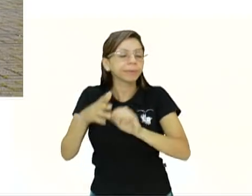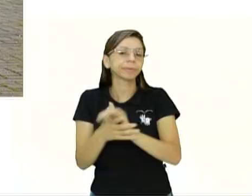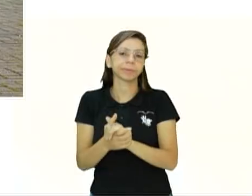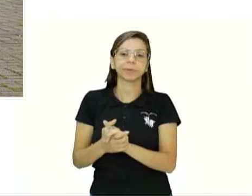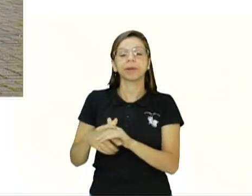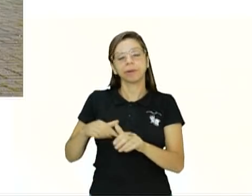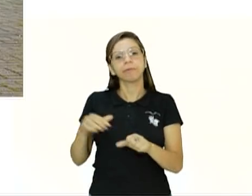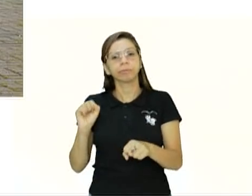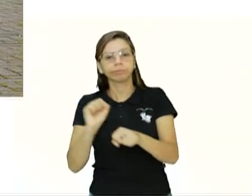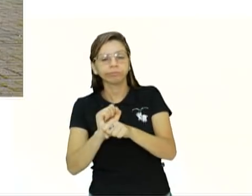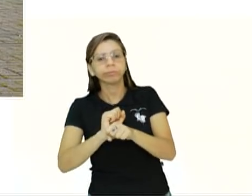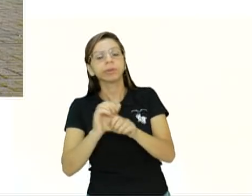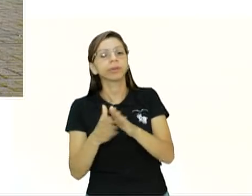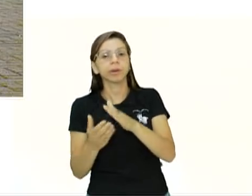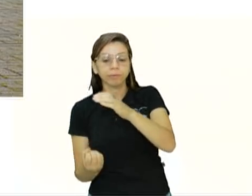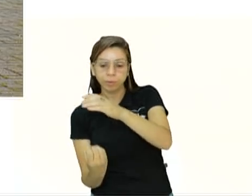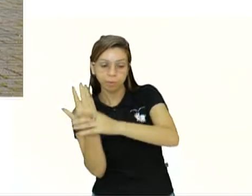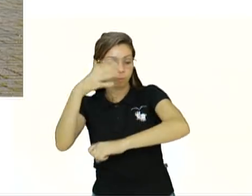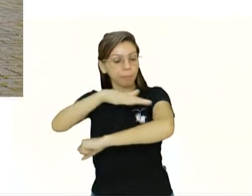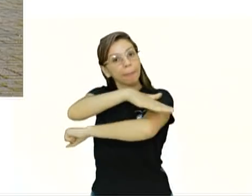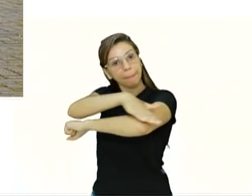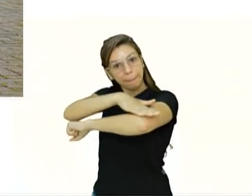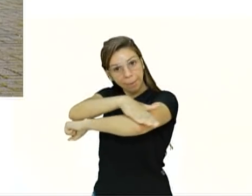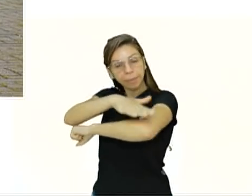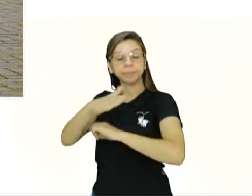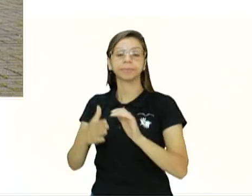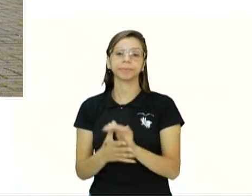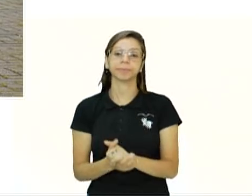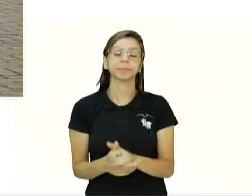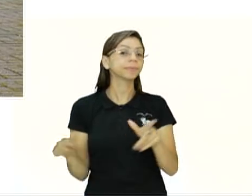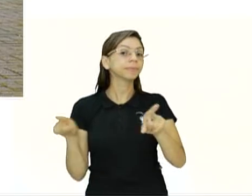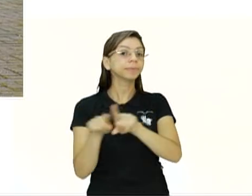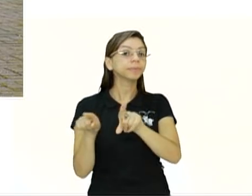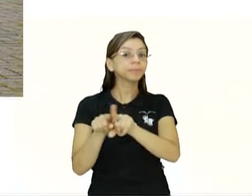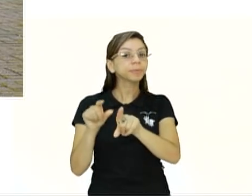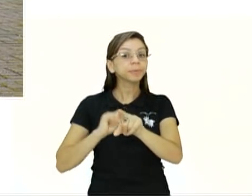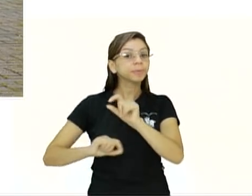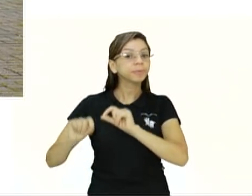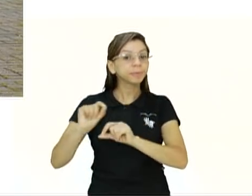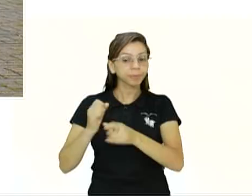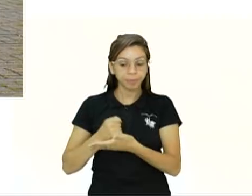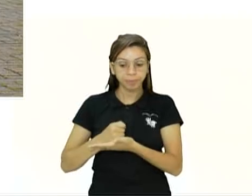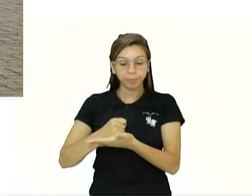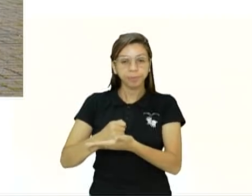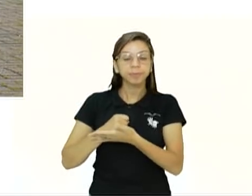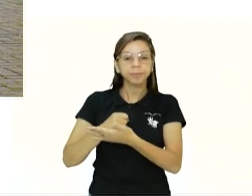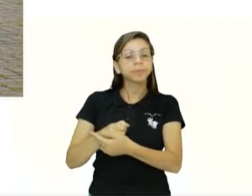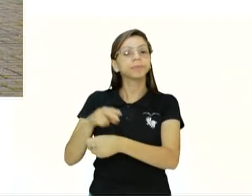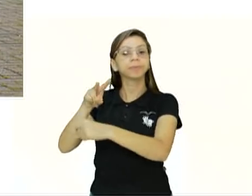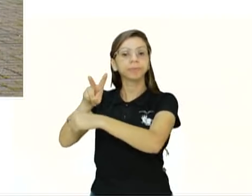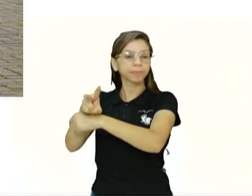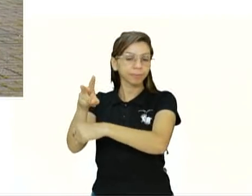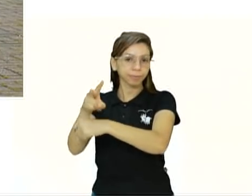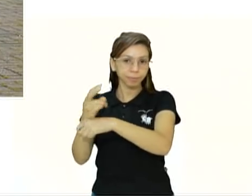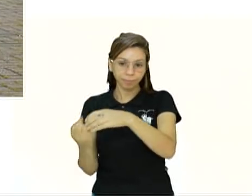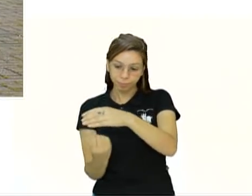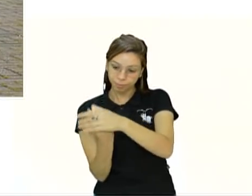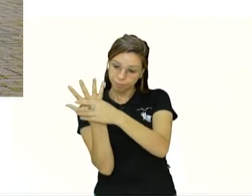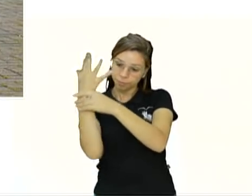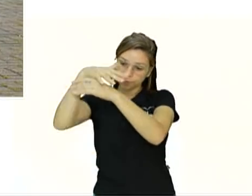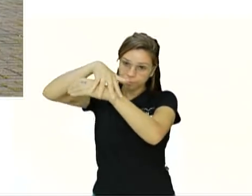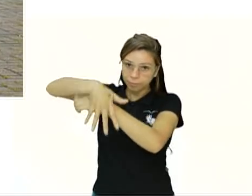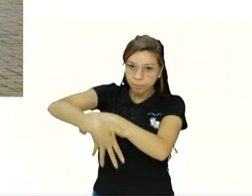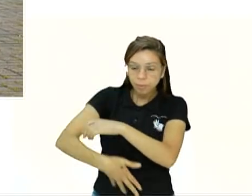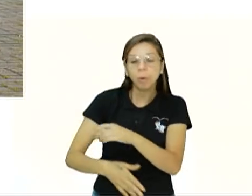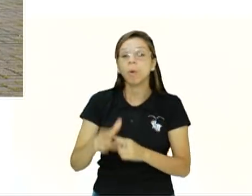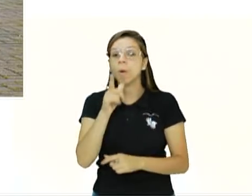foram desativadas, esse parque foi construído. Ele também ajuda na conservação da nascente do Rio Barigui,